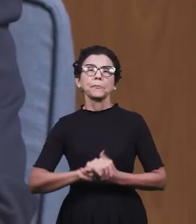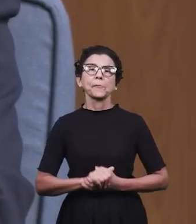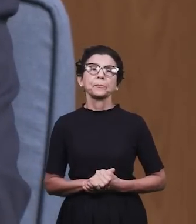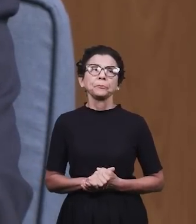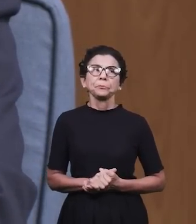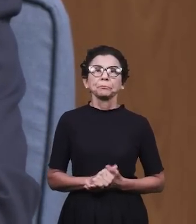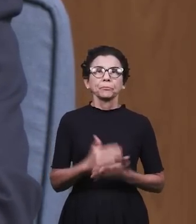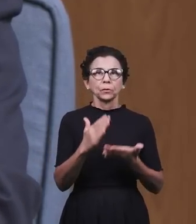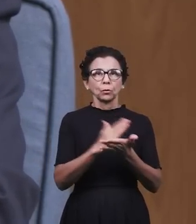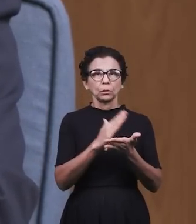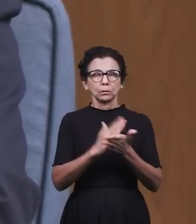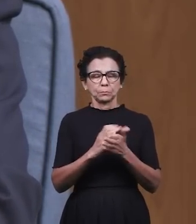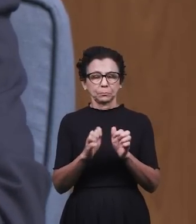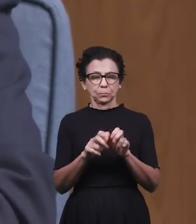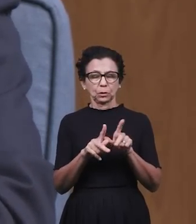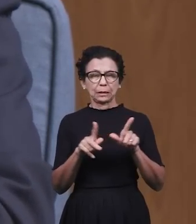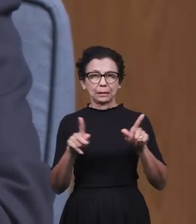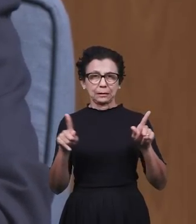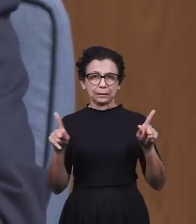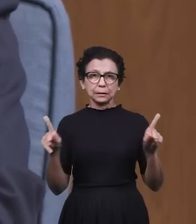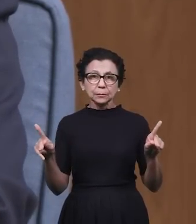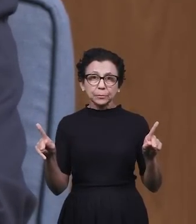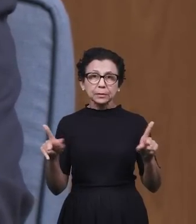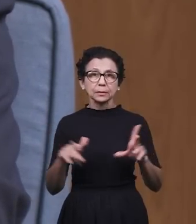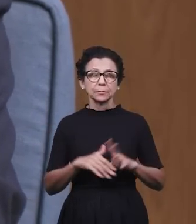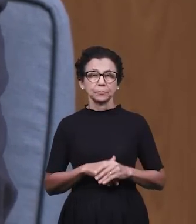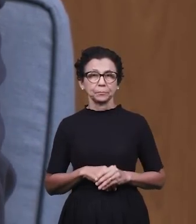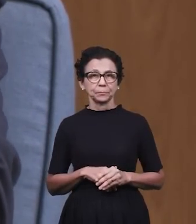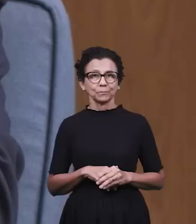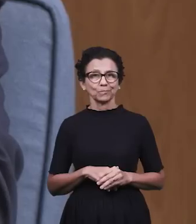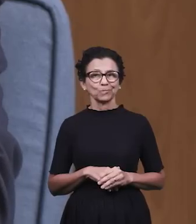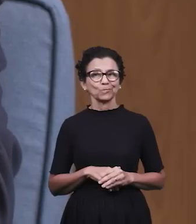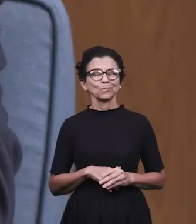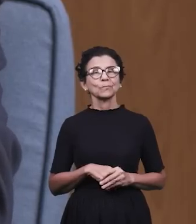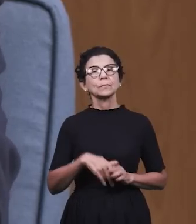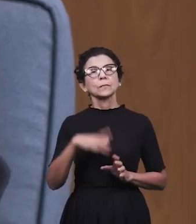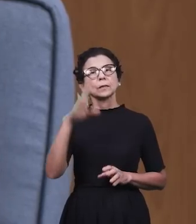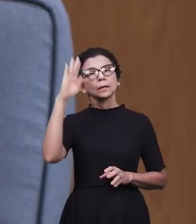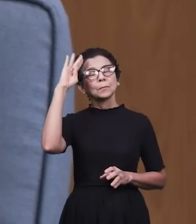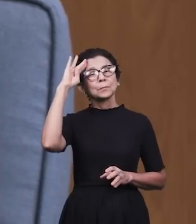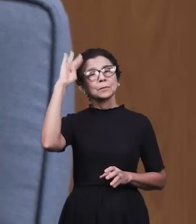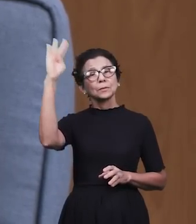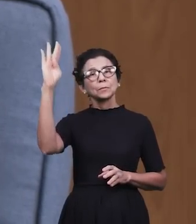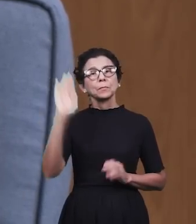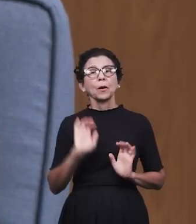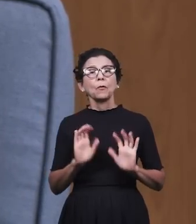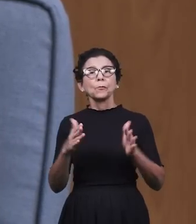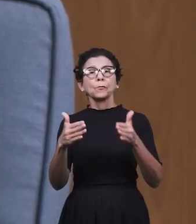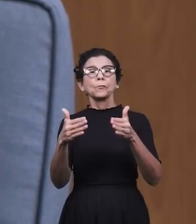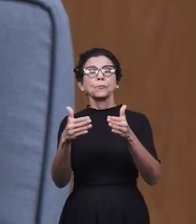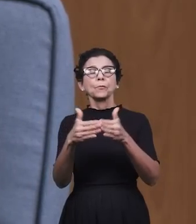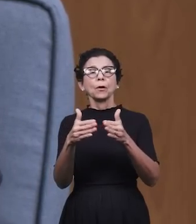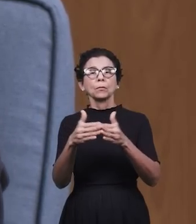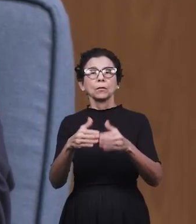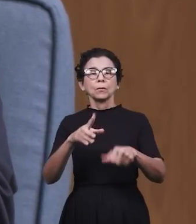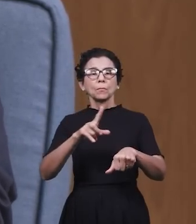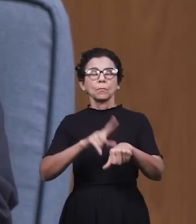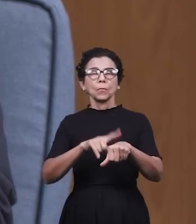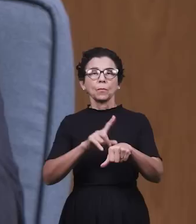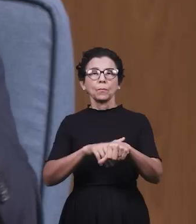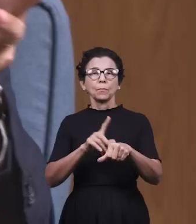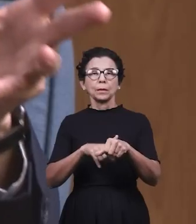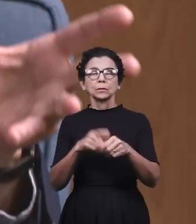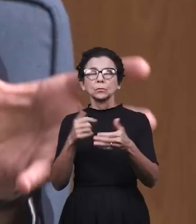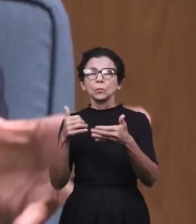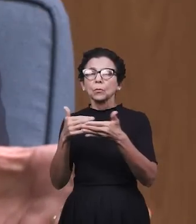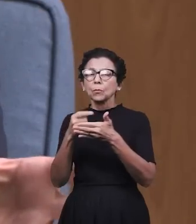Apocalipse, porque é um livro que, acima de tudo, está relacionado com esse momento atual, da proximidade